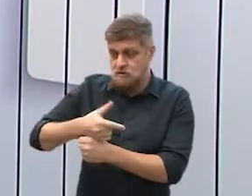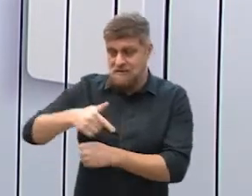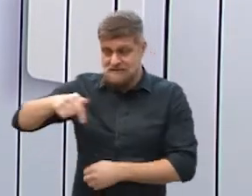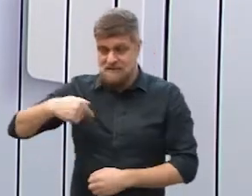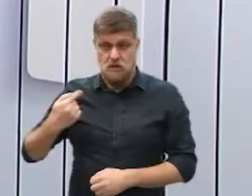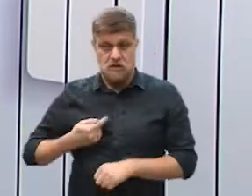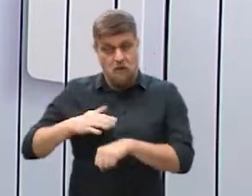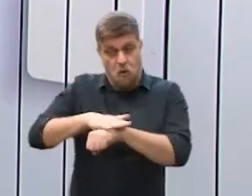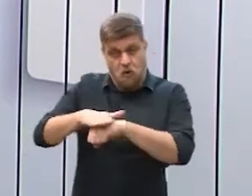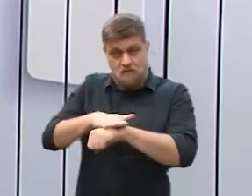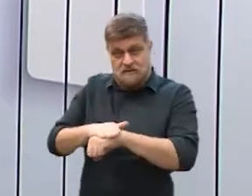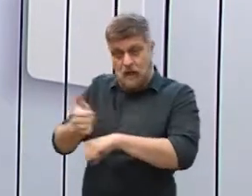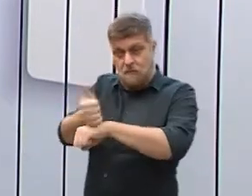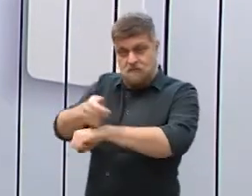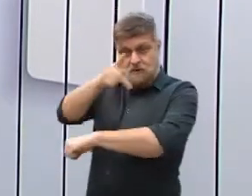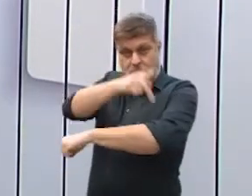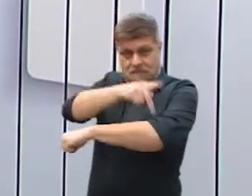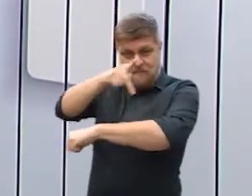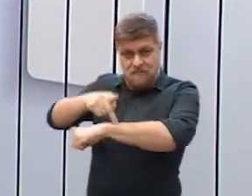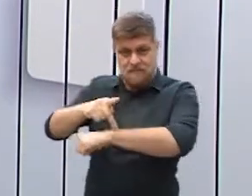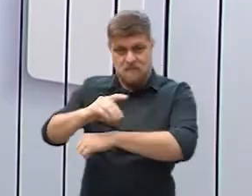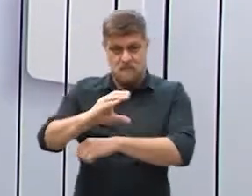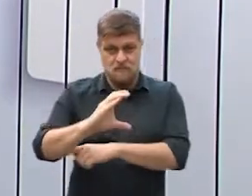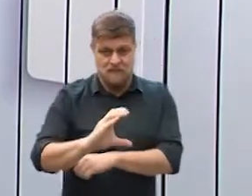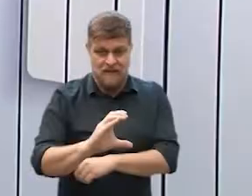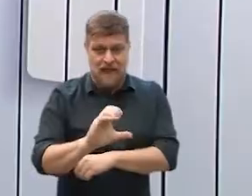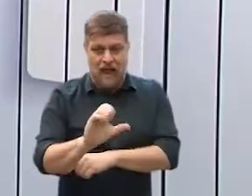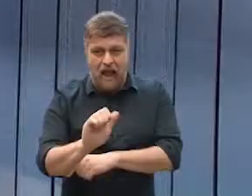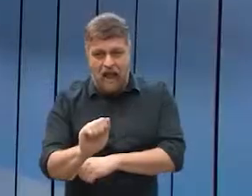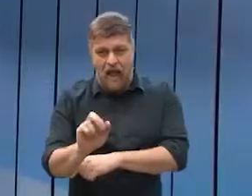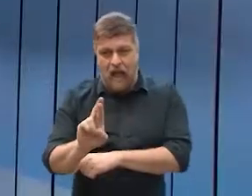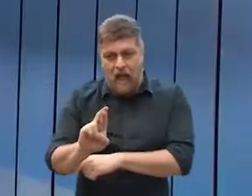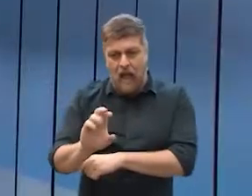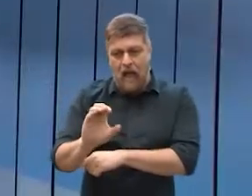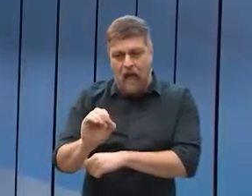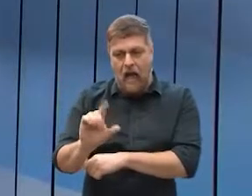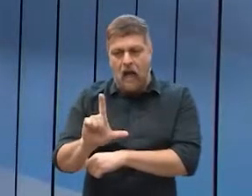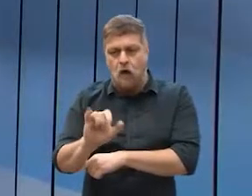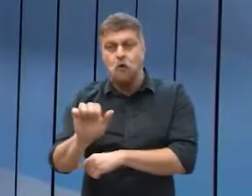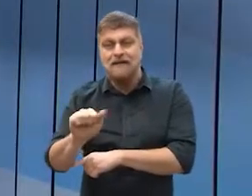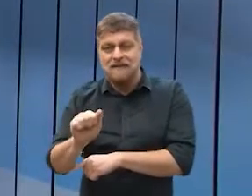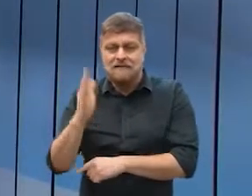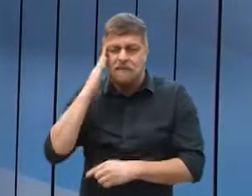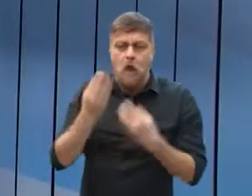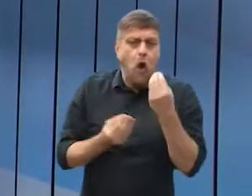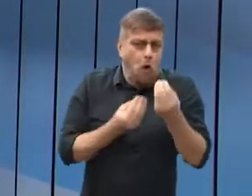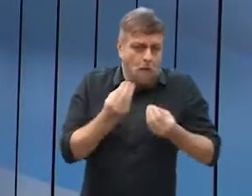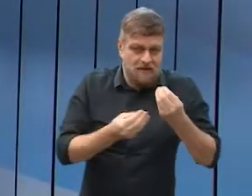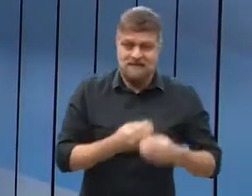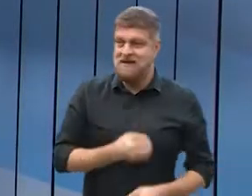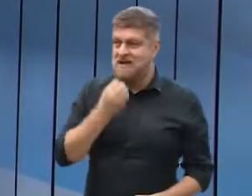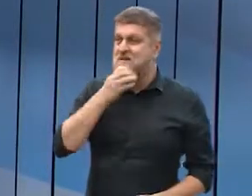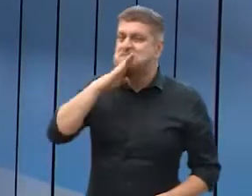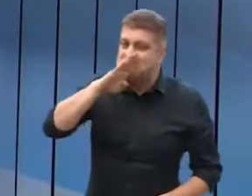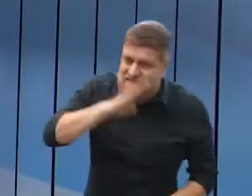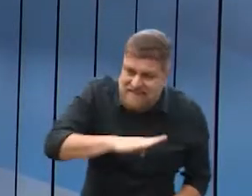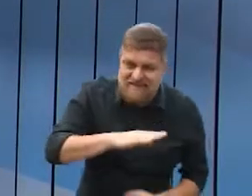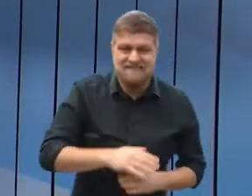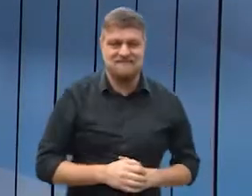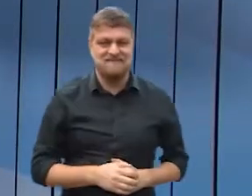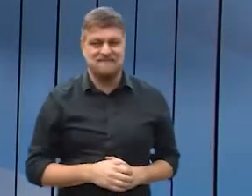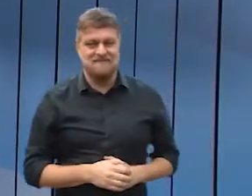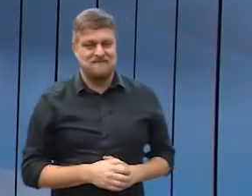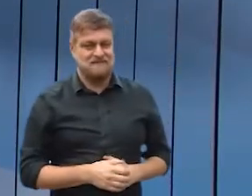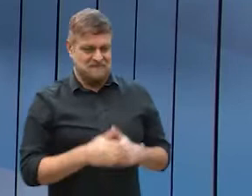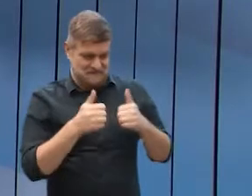com a Carolina, que é pedagoga, para saber justamente em que pé que está essa situação. Tudo bem, Carolina? Boa tarde para você. Tudo bem, boa